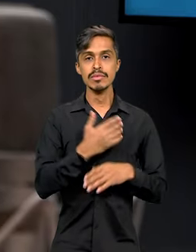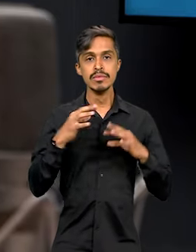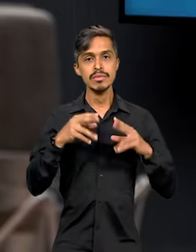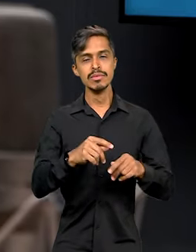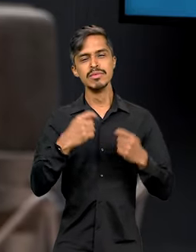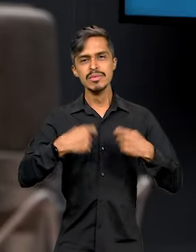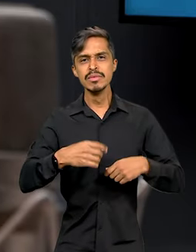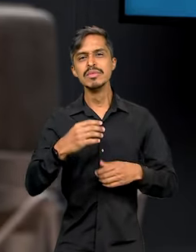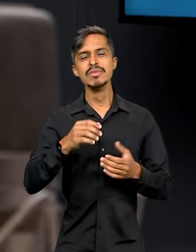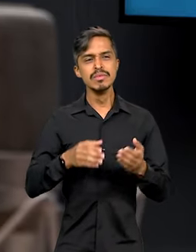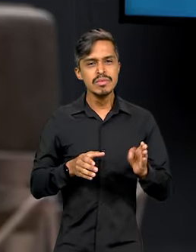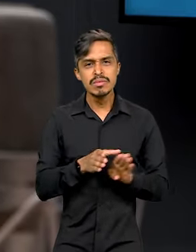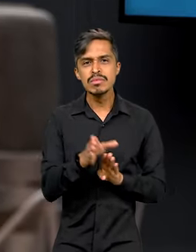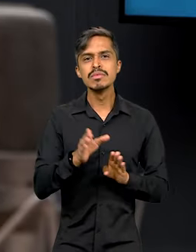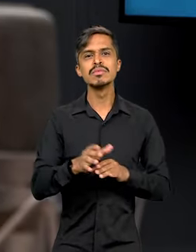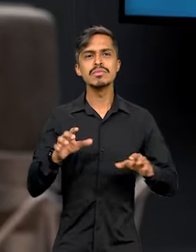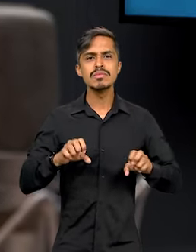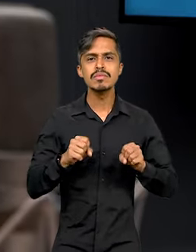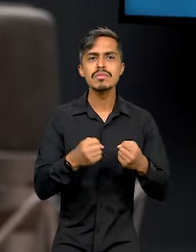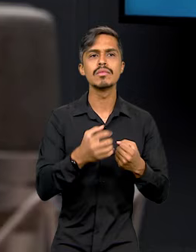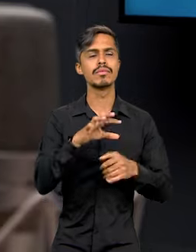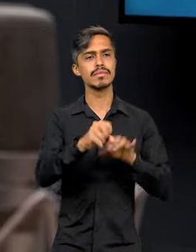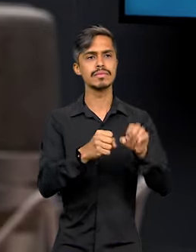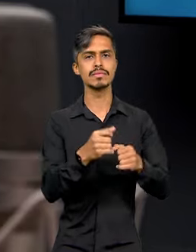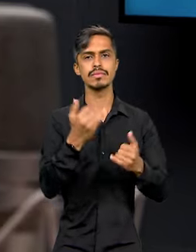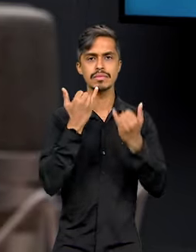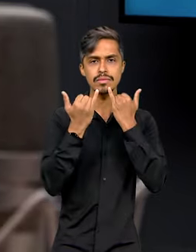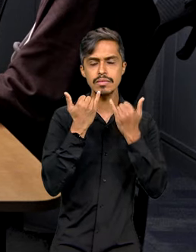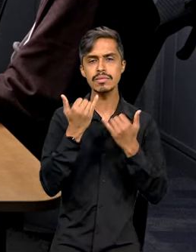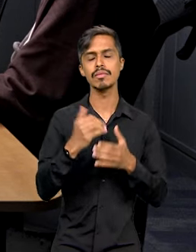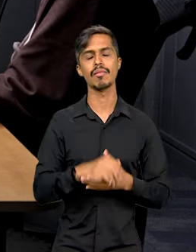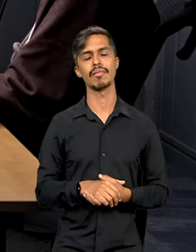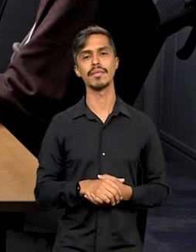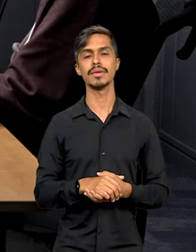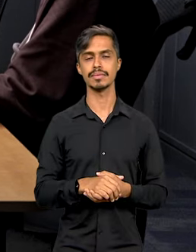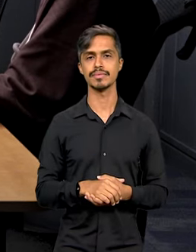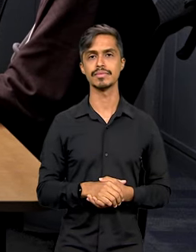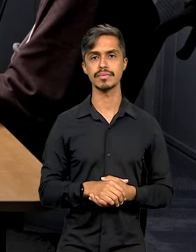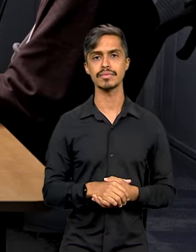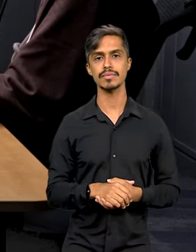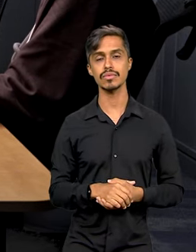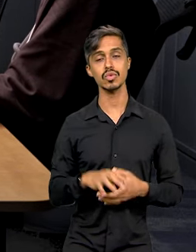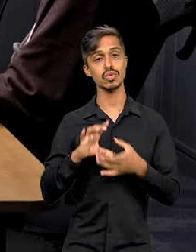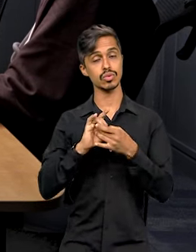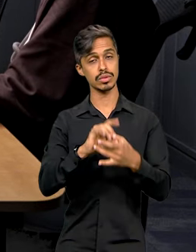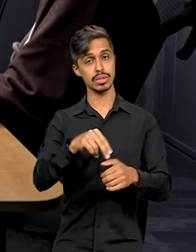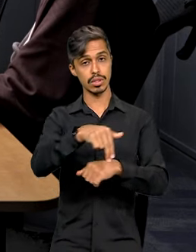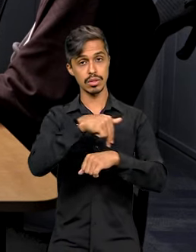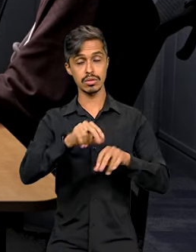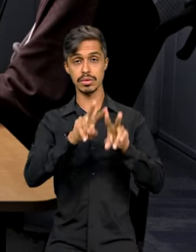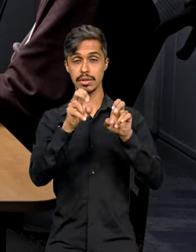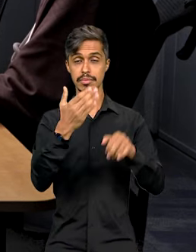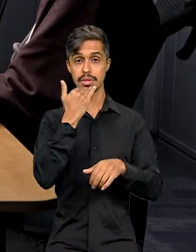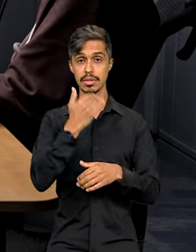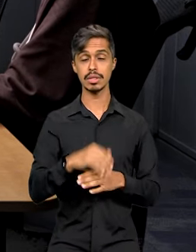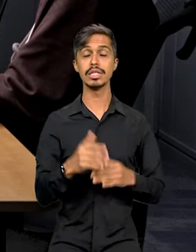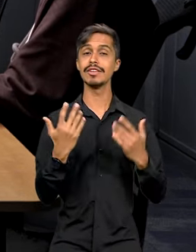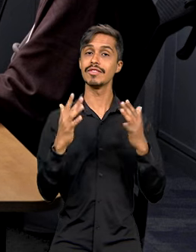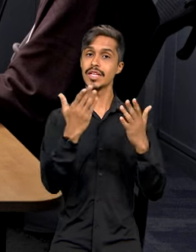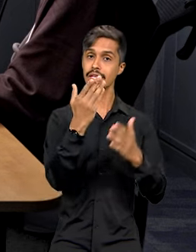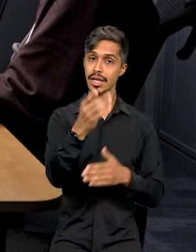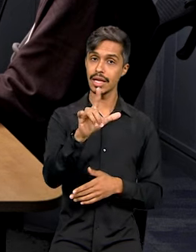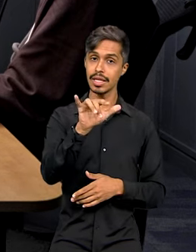contribuiam se informem e participem das diversas atividades que são feitas eh no contexto Nacional sobre o g mundial de alimentação e